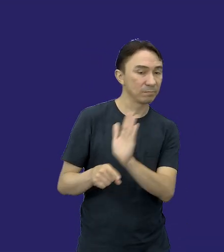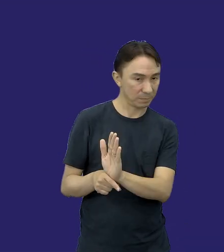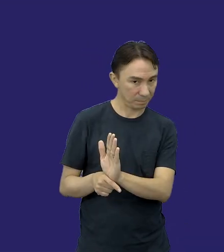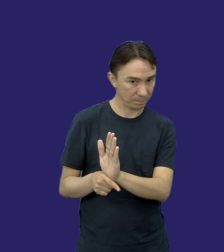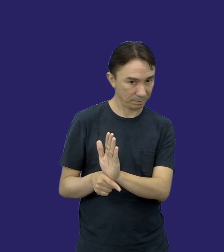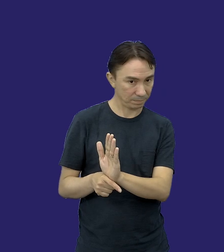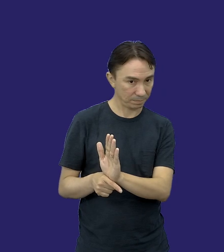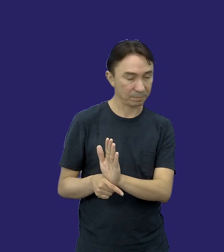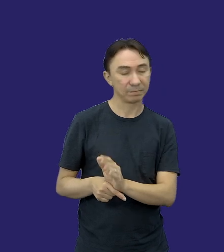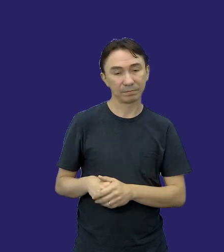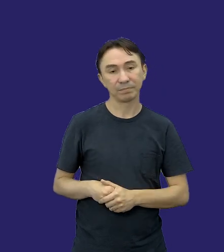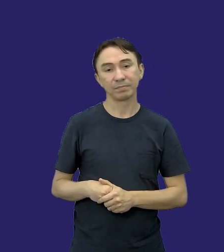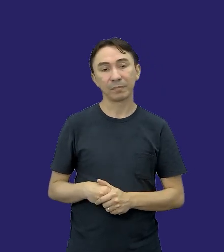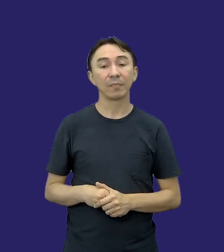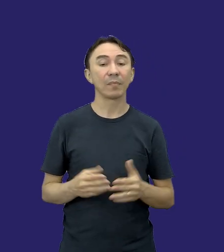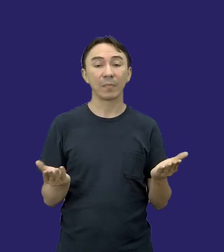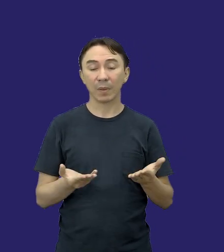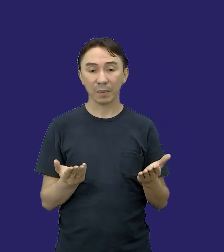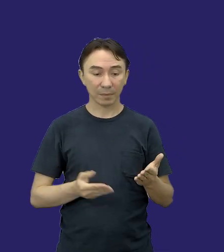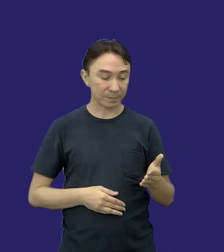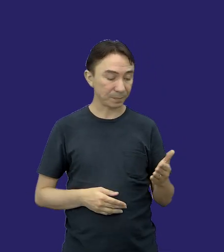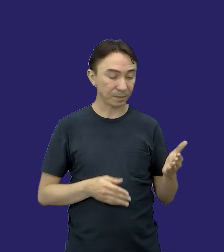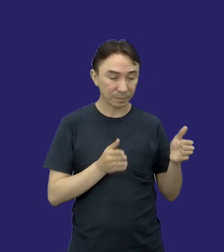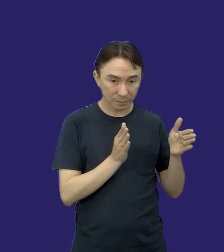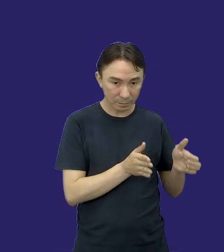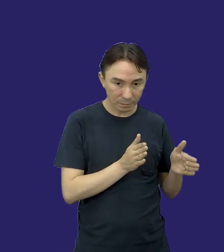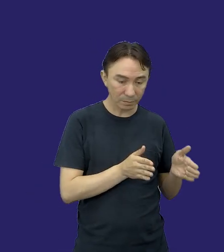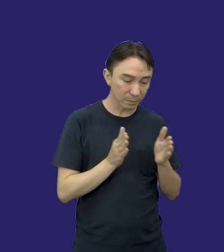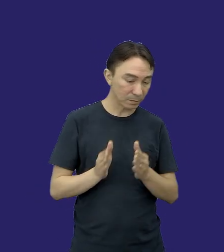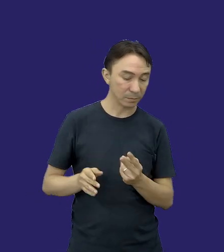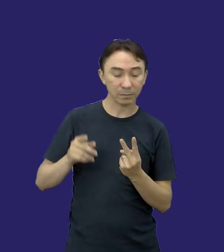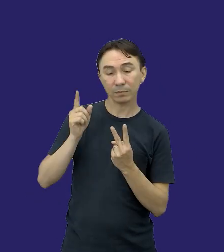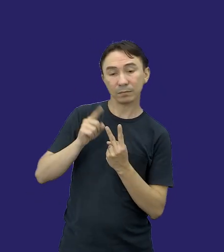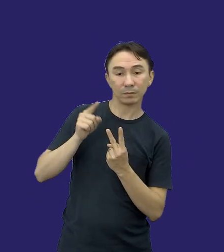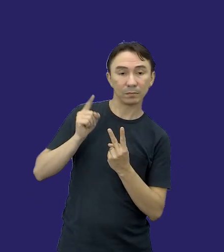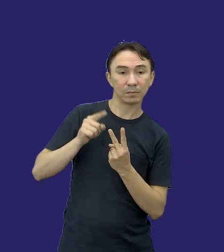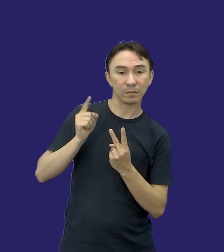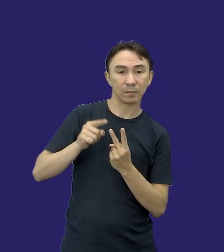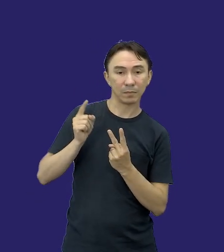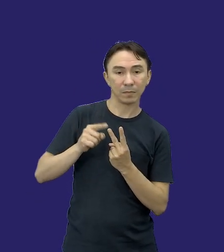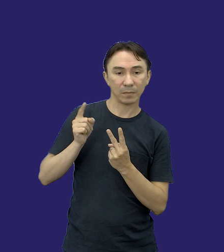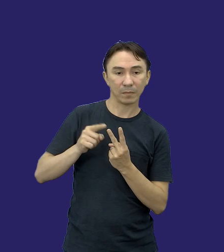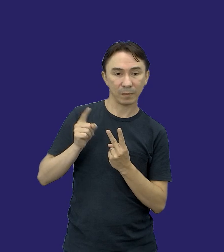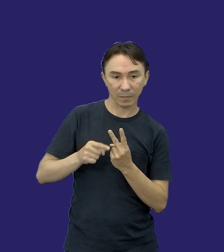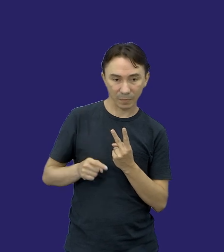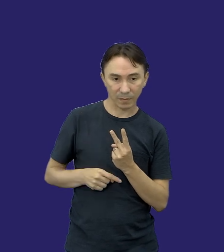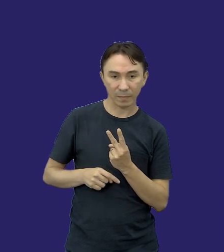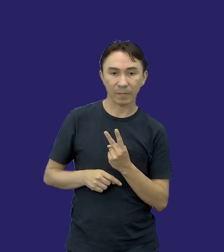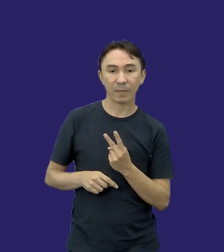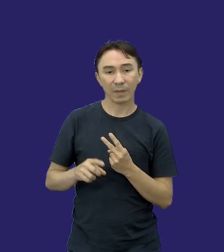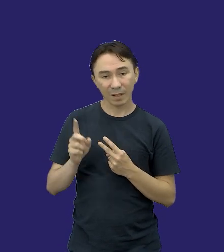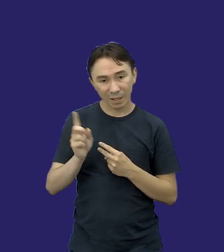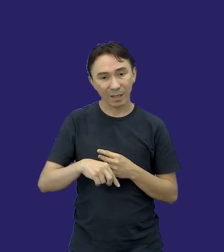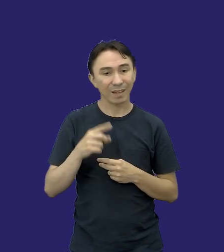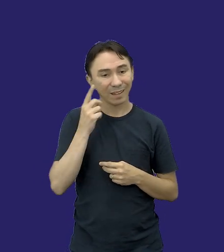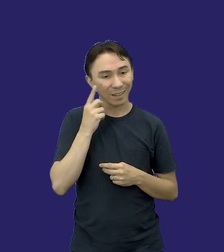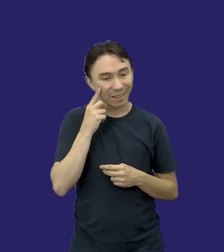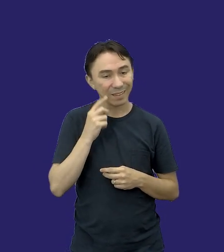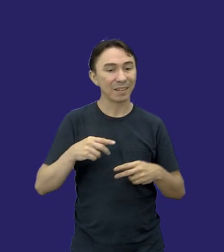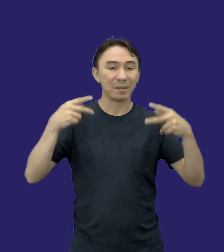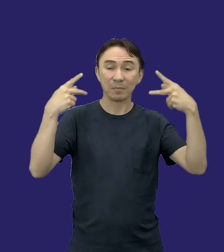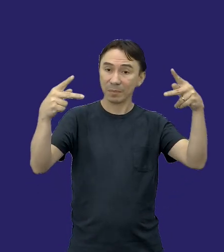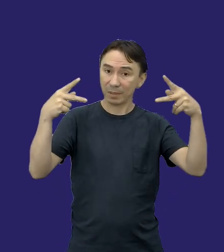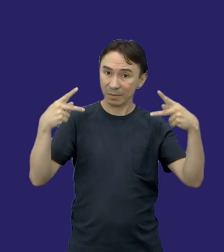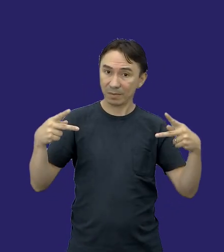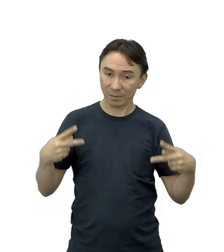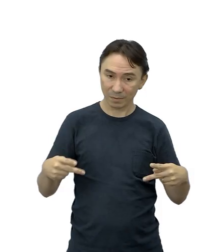segundo momento, onde nós vamos revisitar recursos e ferramentas para essa questão da análise de dados de plataforma de São Paulo,